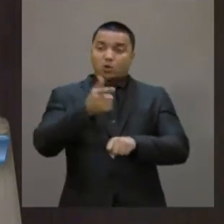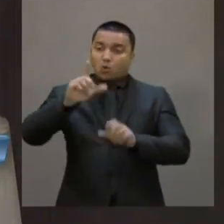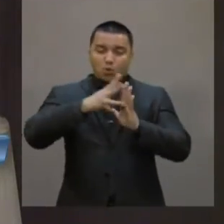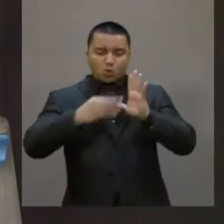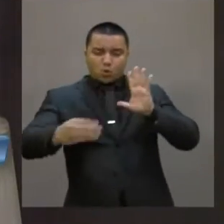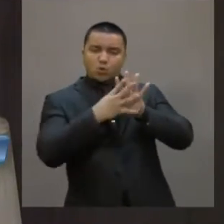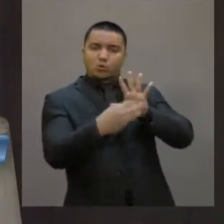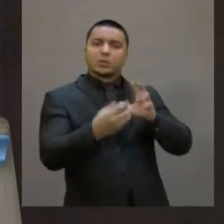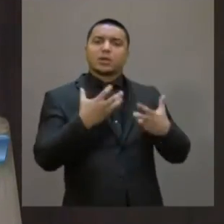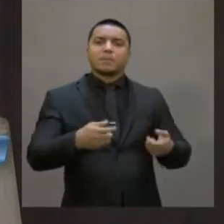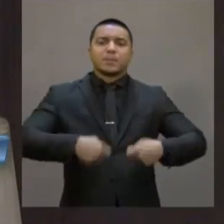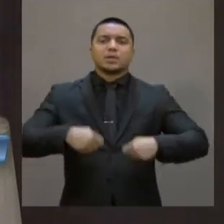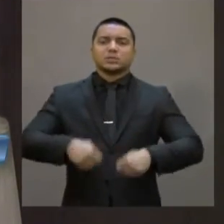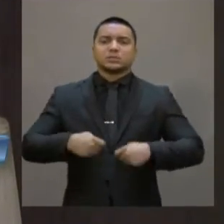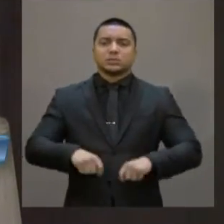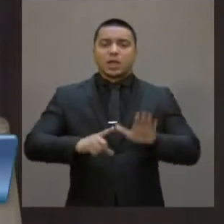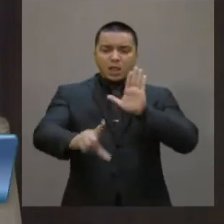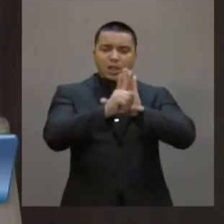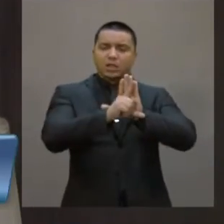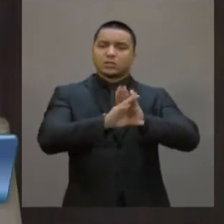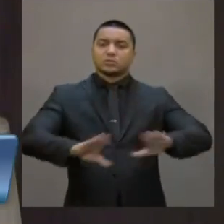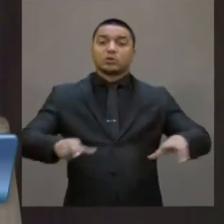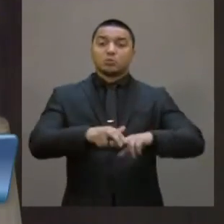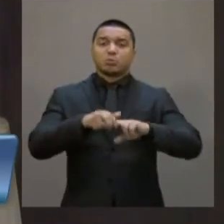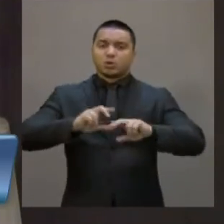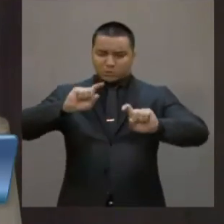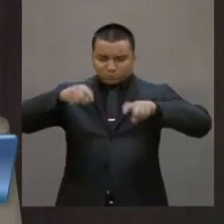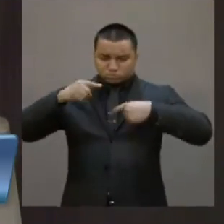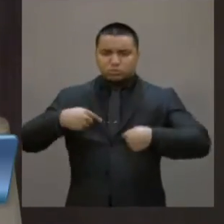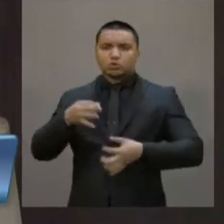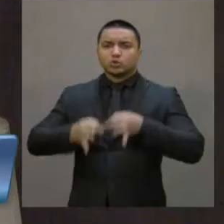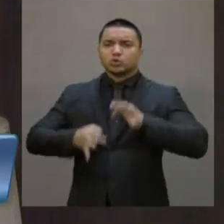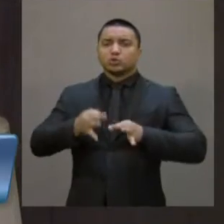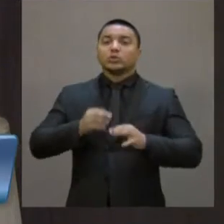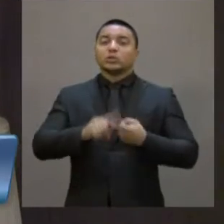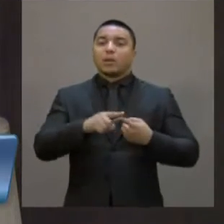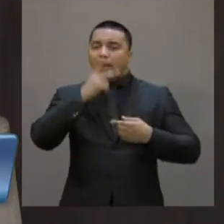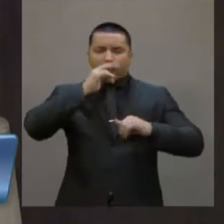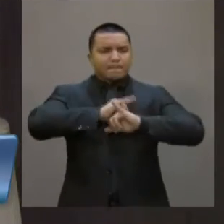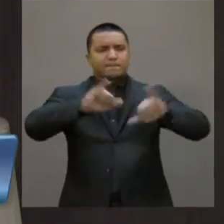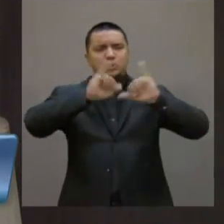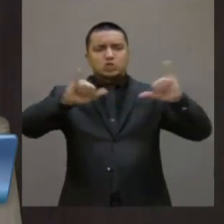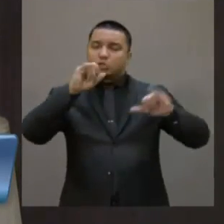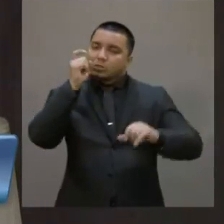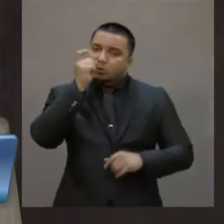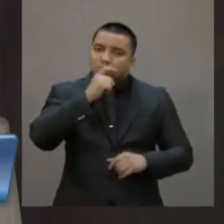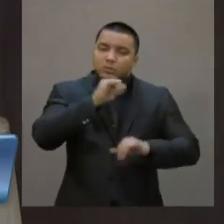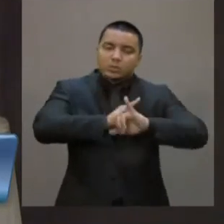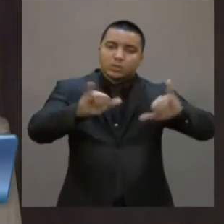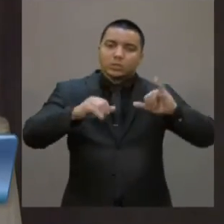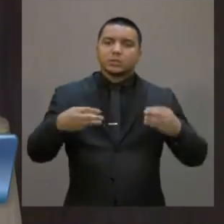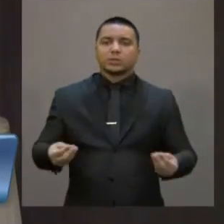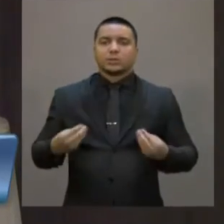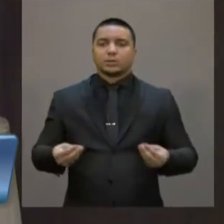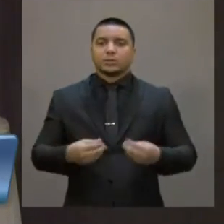em que agora querem ter leis como essa. É por isso que eles atacam juridicamente e querem atacar na desinformação. Portanto, eu